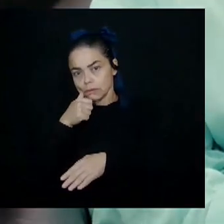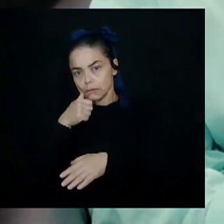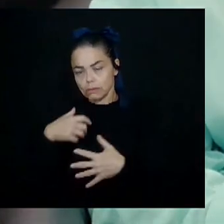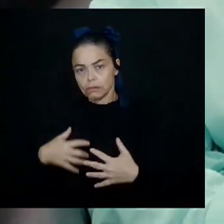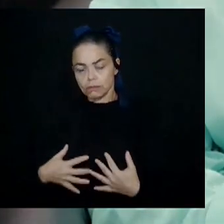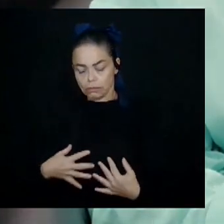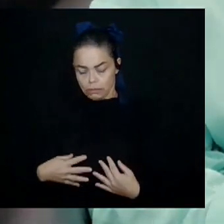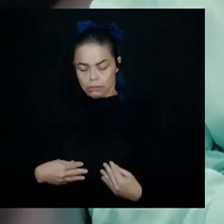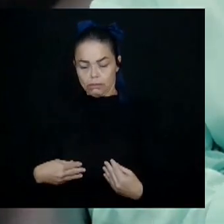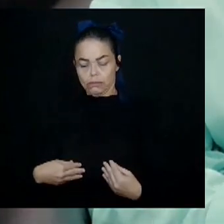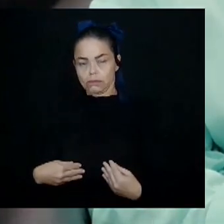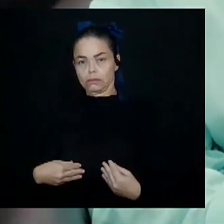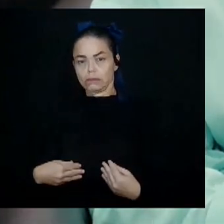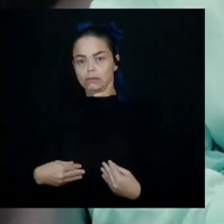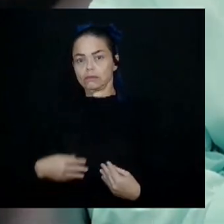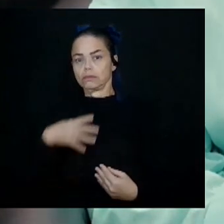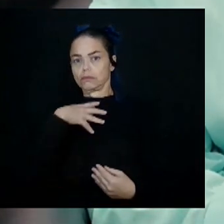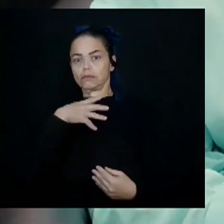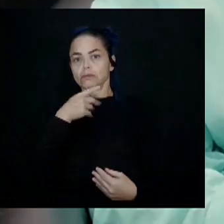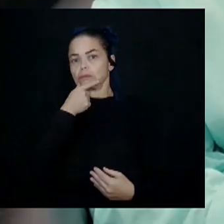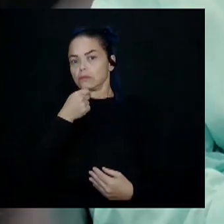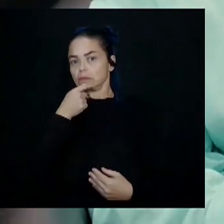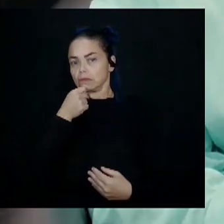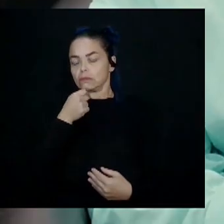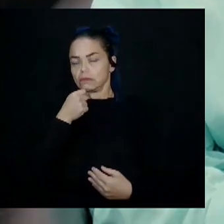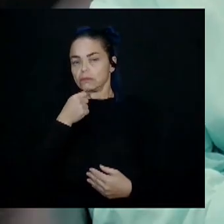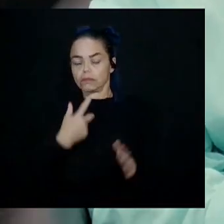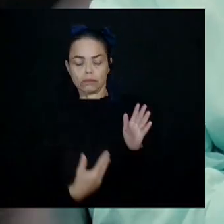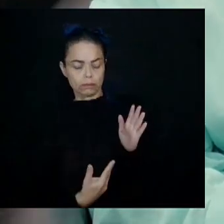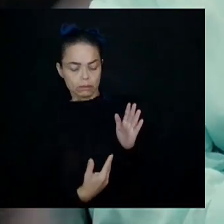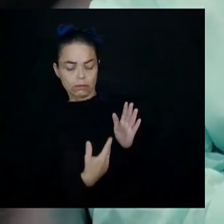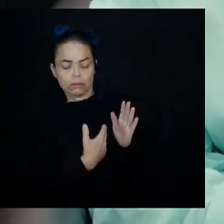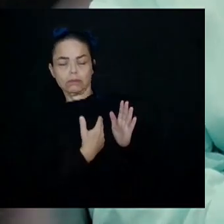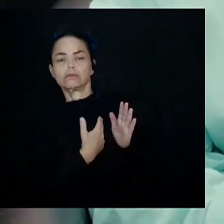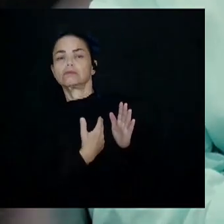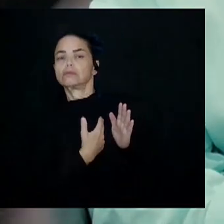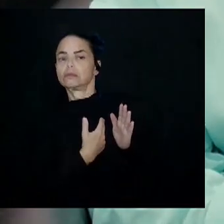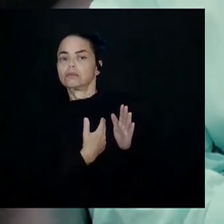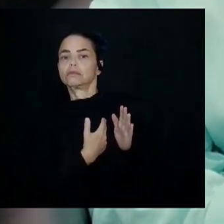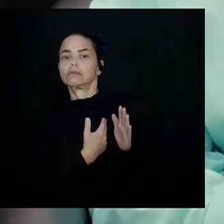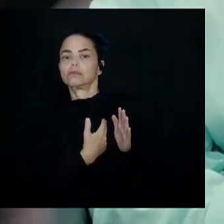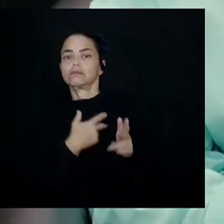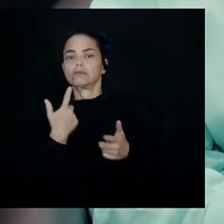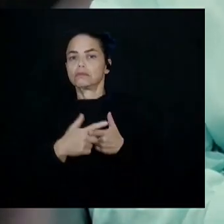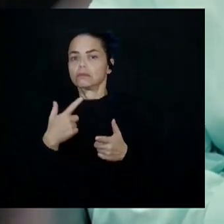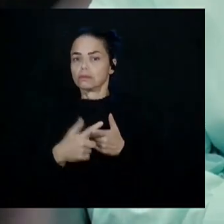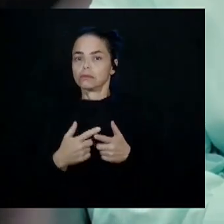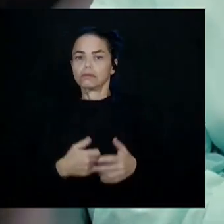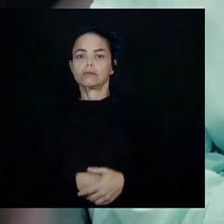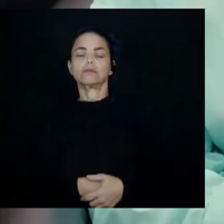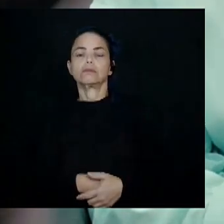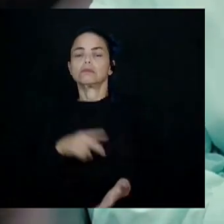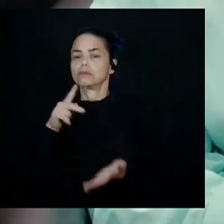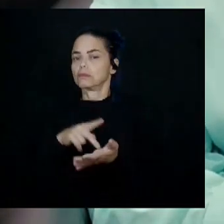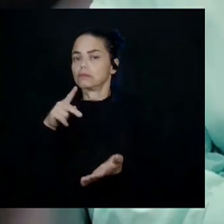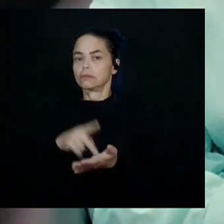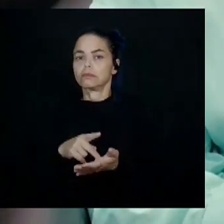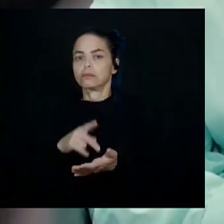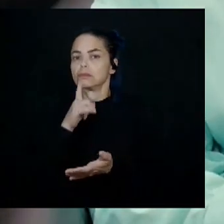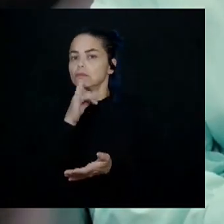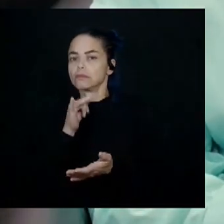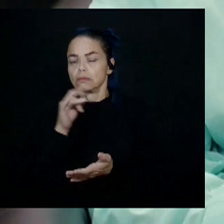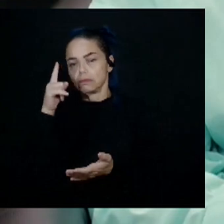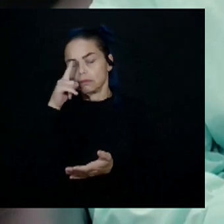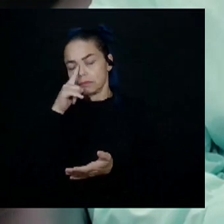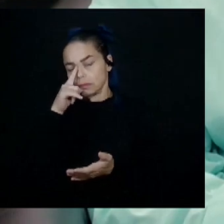fazer cirurgia? Traz pra gente. Eu atendo também meninos, sabe? Porque exatamente, às vezes o pai e a mãe não sabem